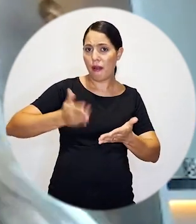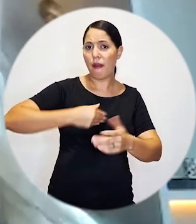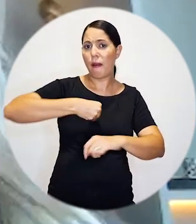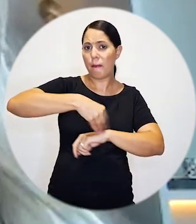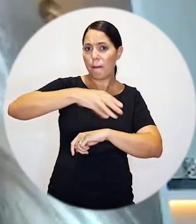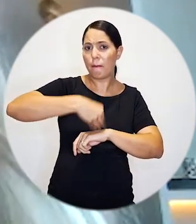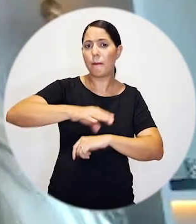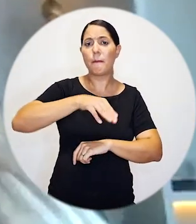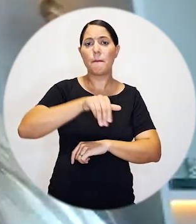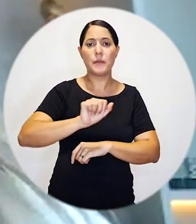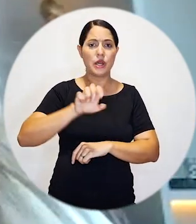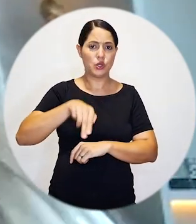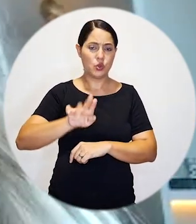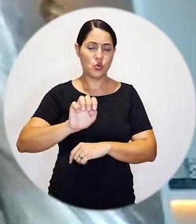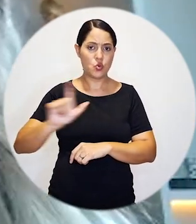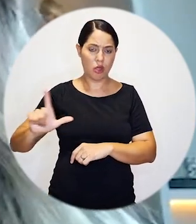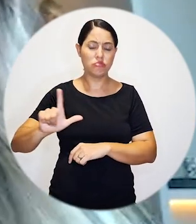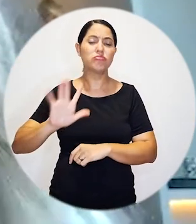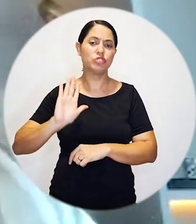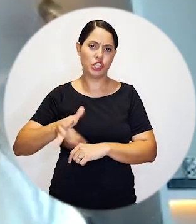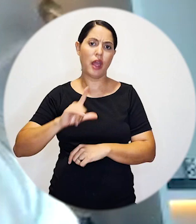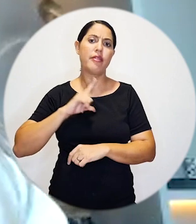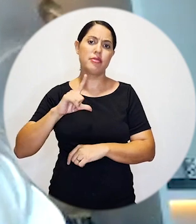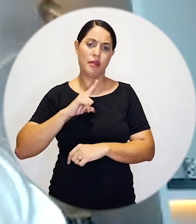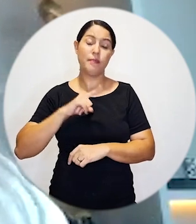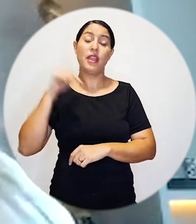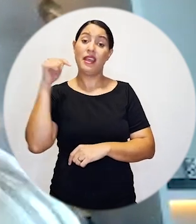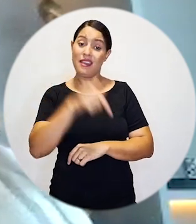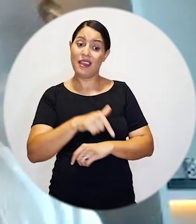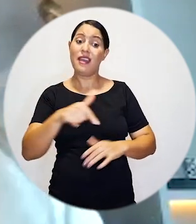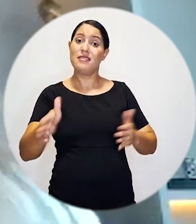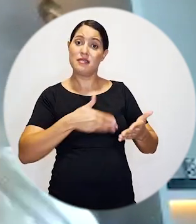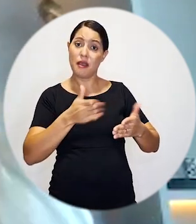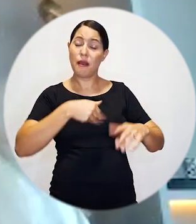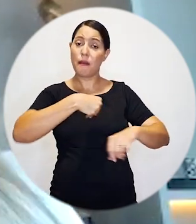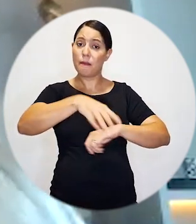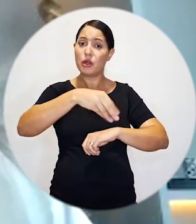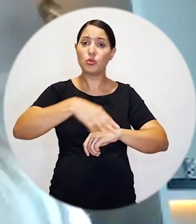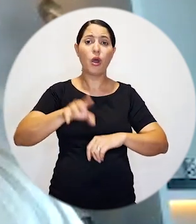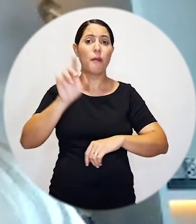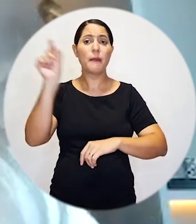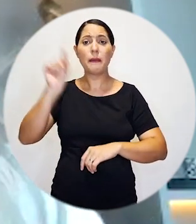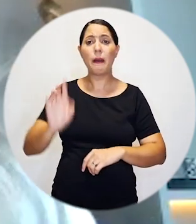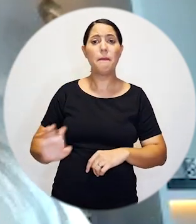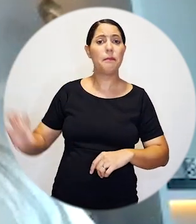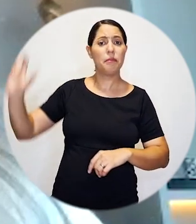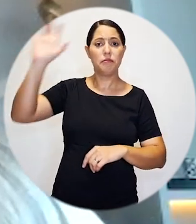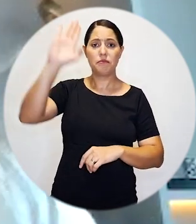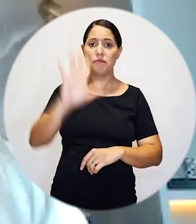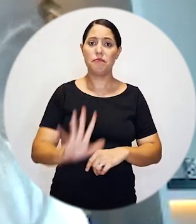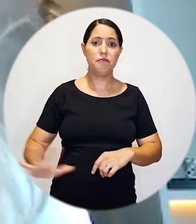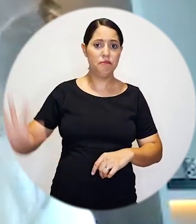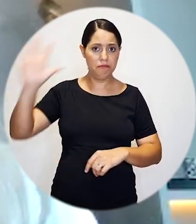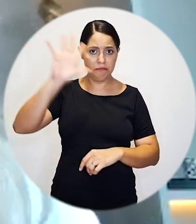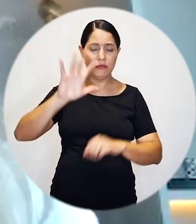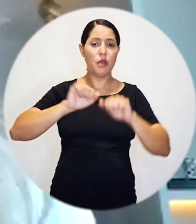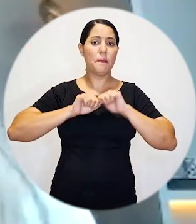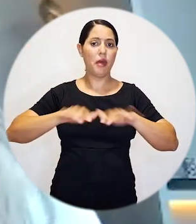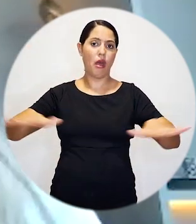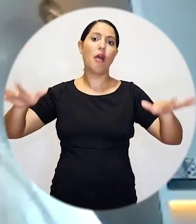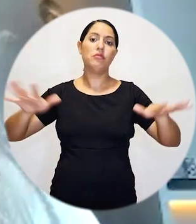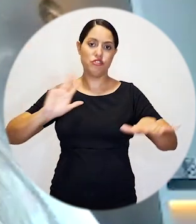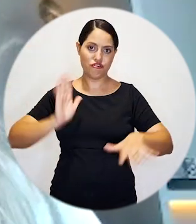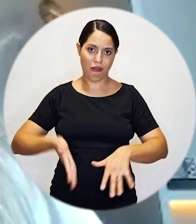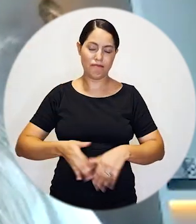foi atualizado a partir do primeiro ano da nossa gestão e esse manual foi difundido também para todas as seccionais. mas eu